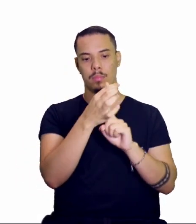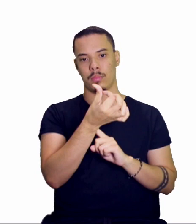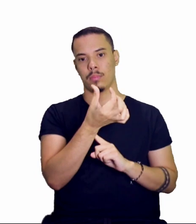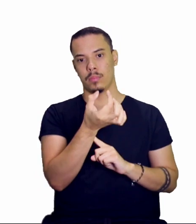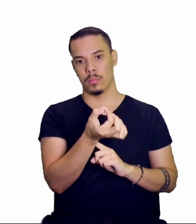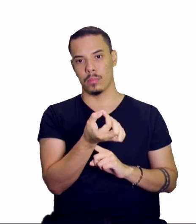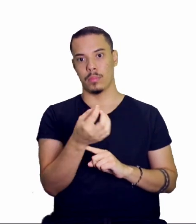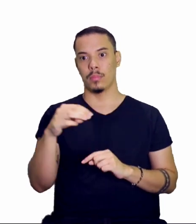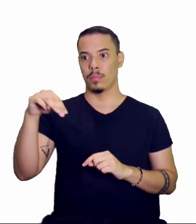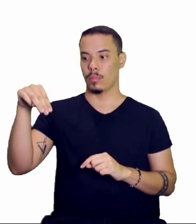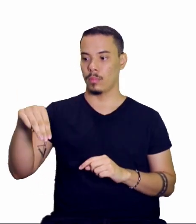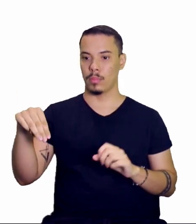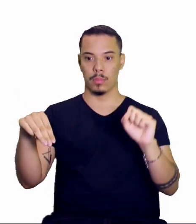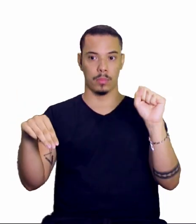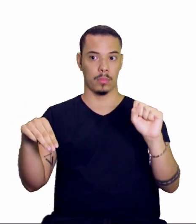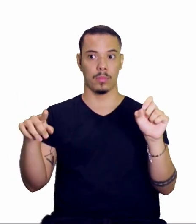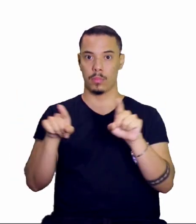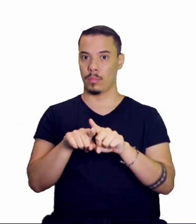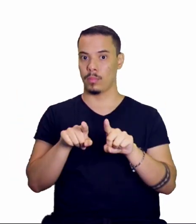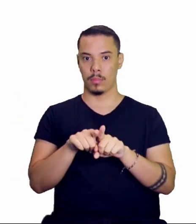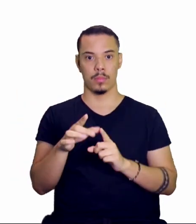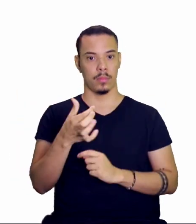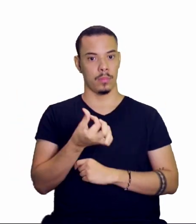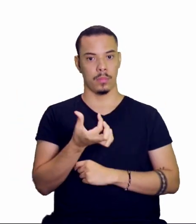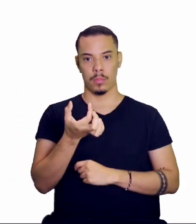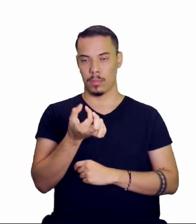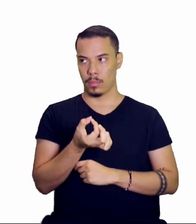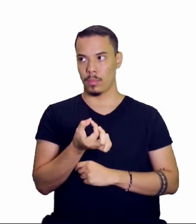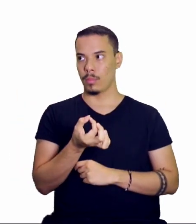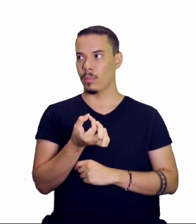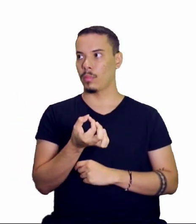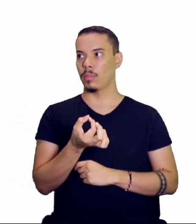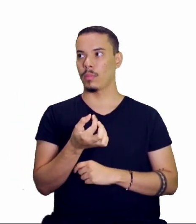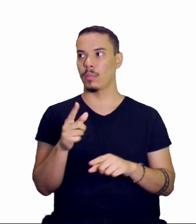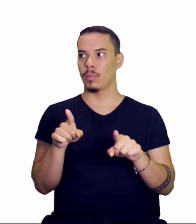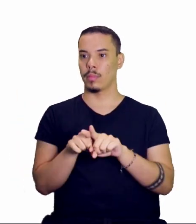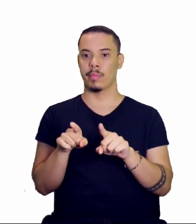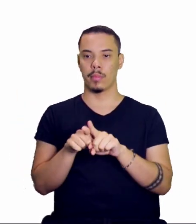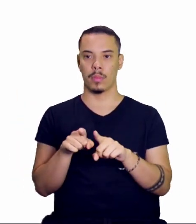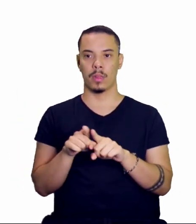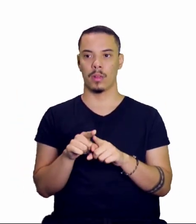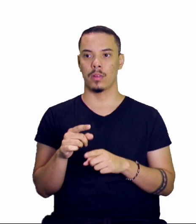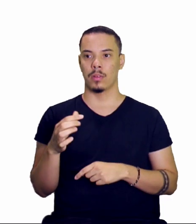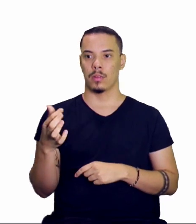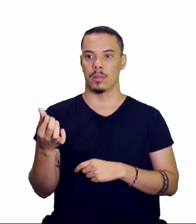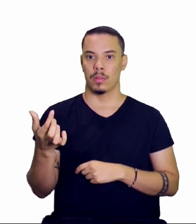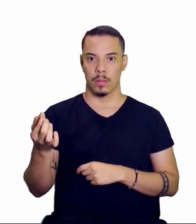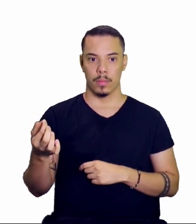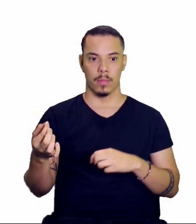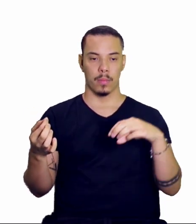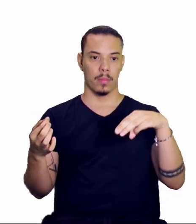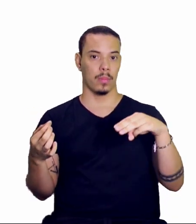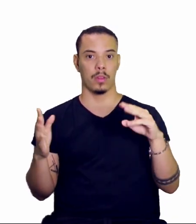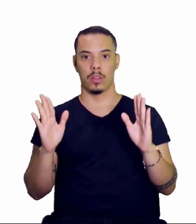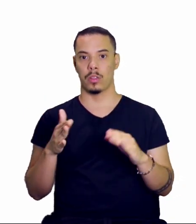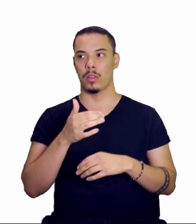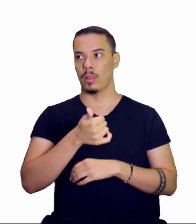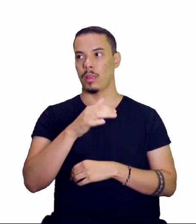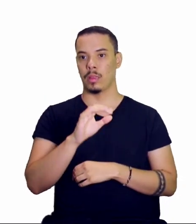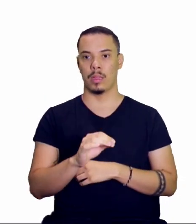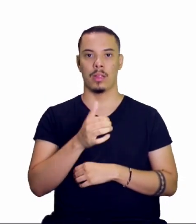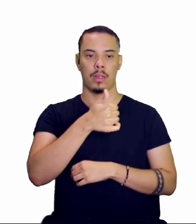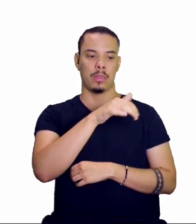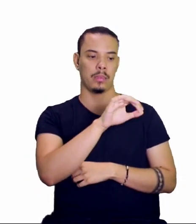para segundo, professor? Também 60. Também, né? 60. E de segunda para milésimo, o décimo, aí já é o sistema decimal. 10, 100,